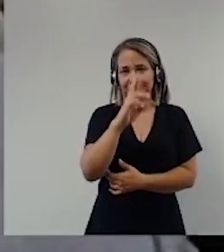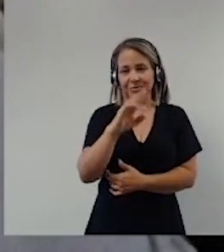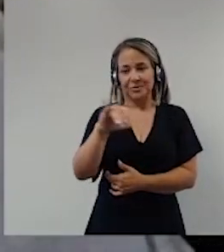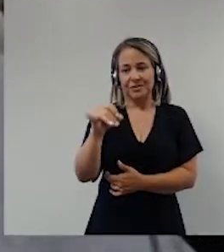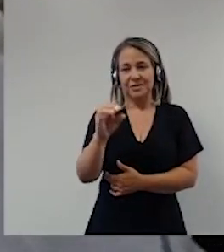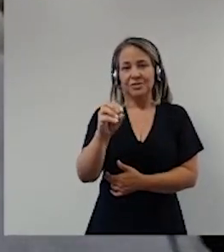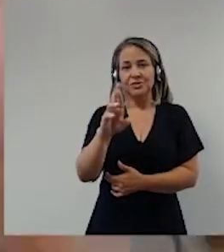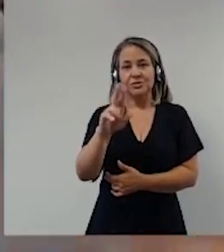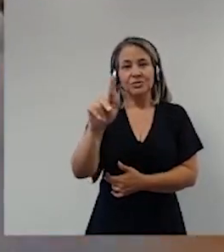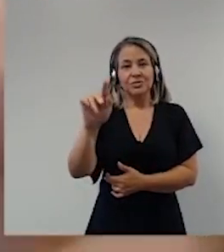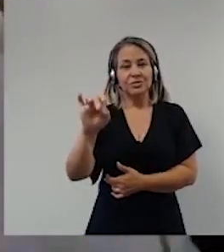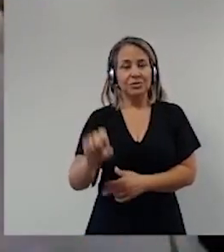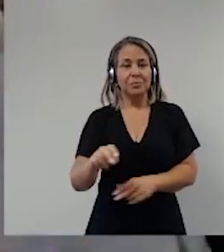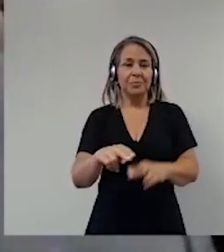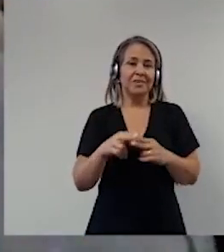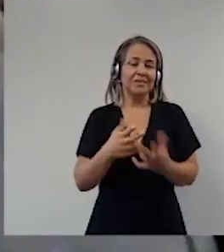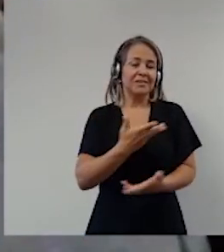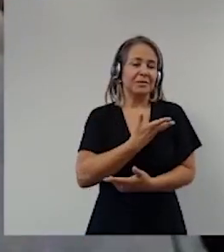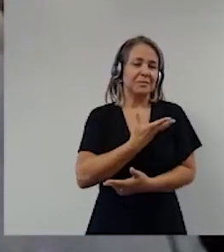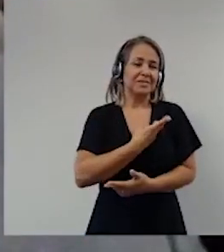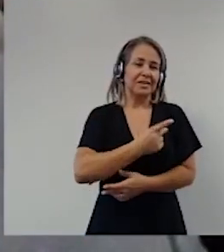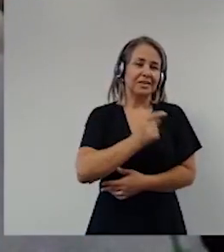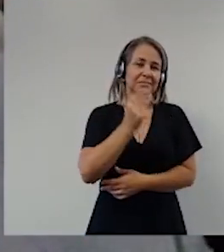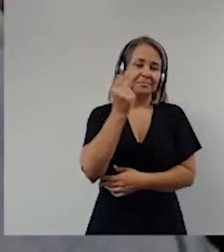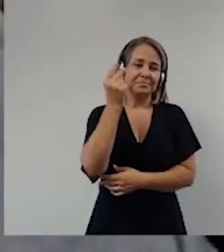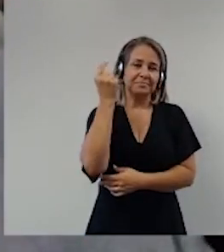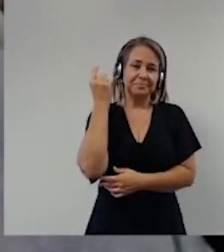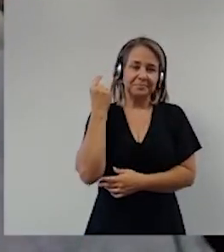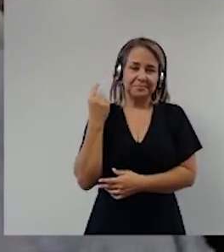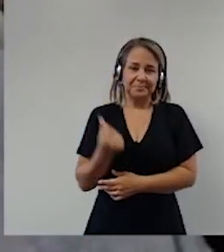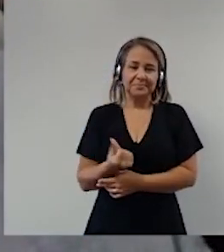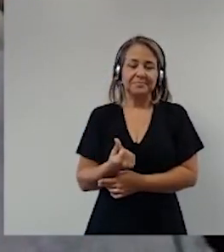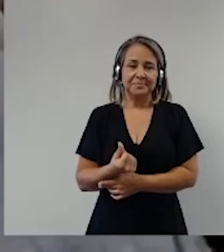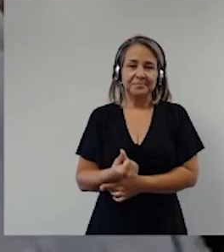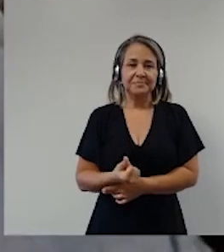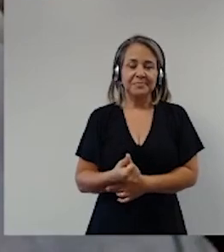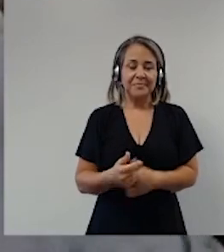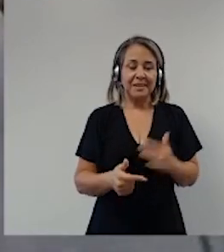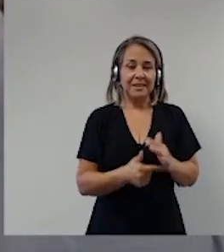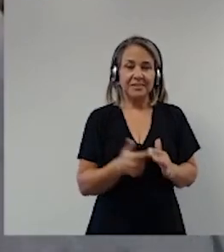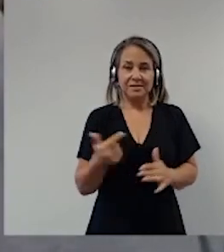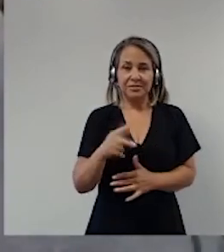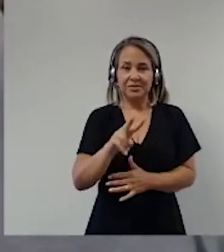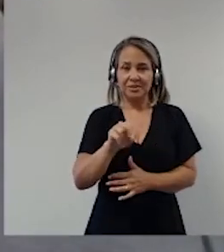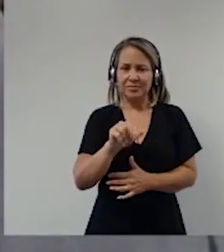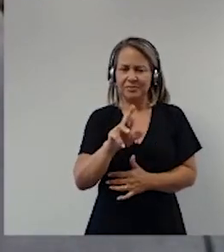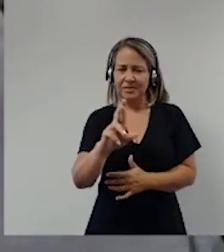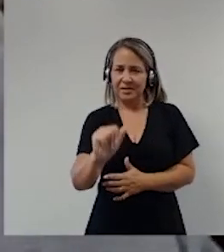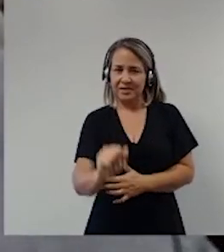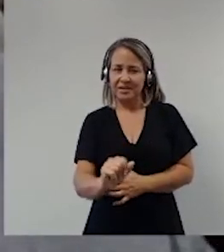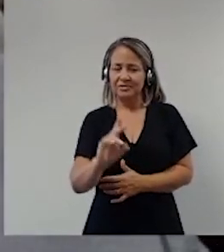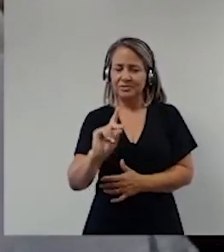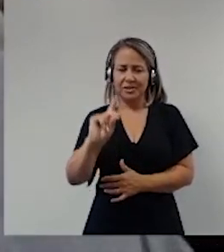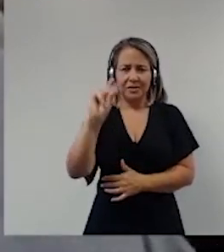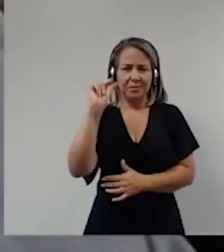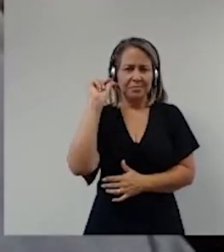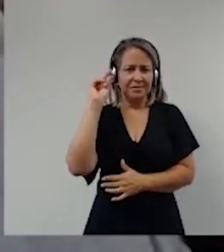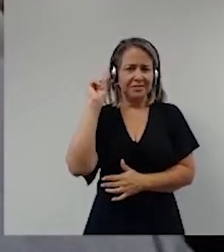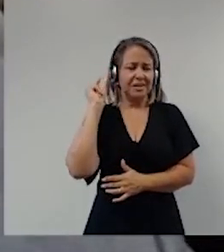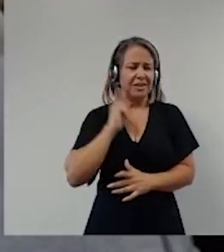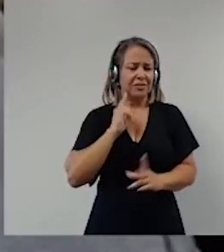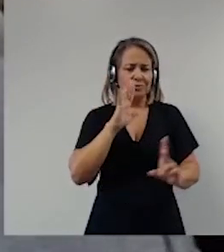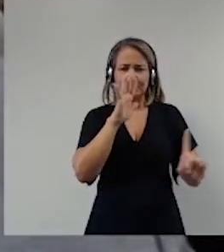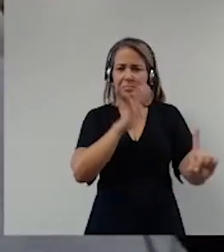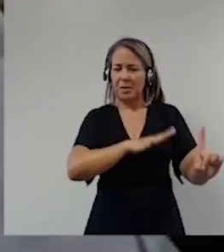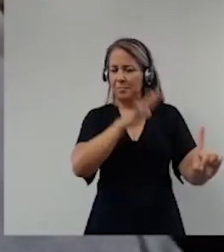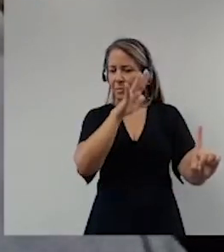Jorge é devido à nossa amizade, né? E a segunda vara, por lá passaram ilustres